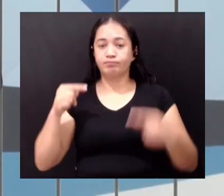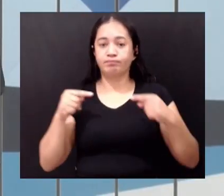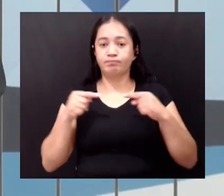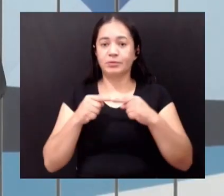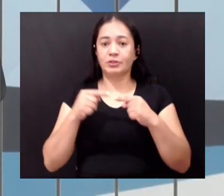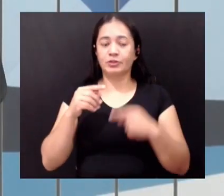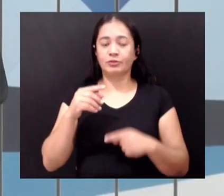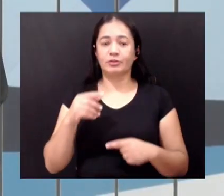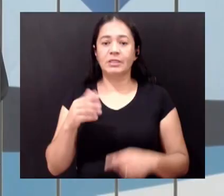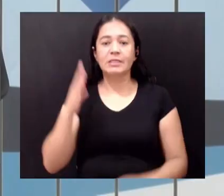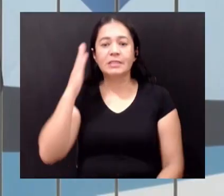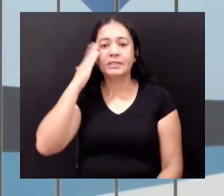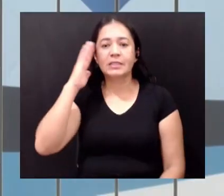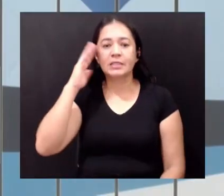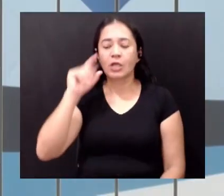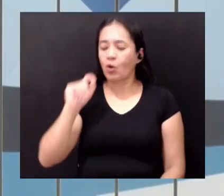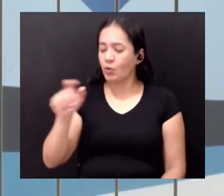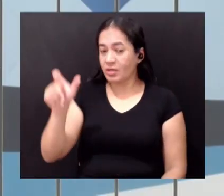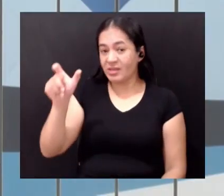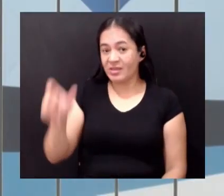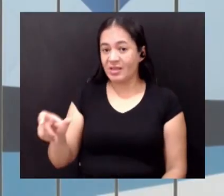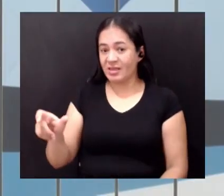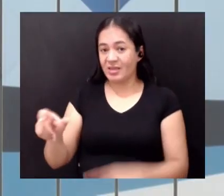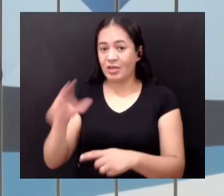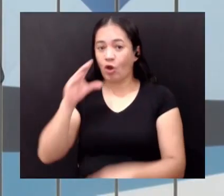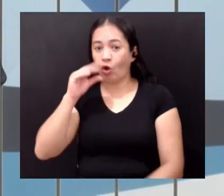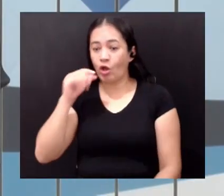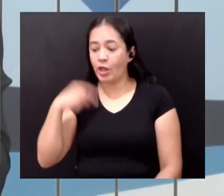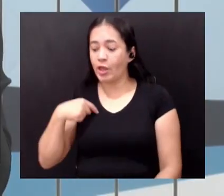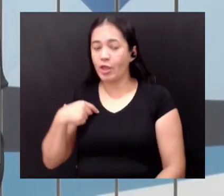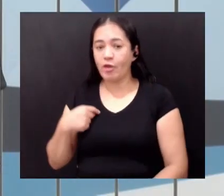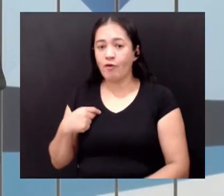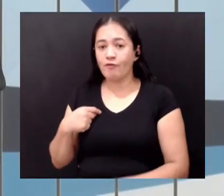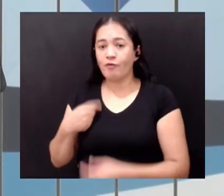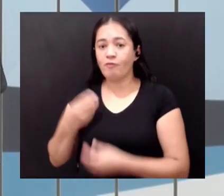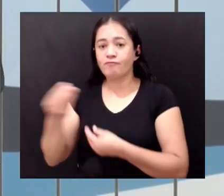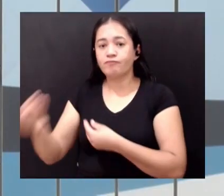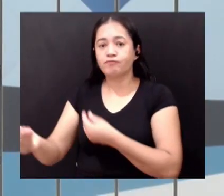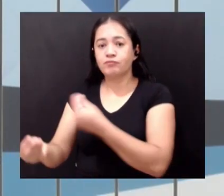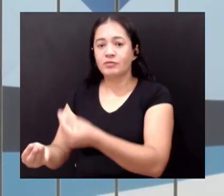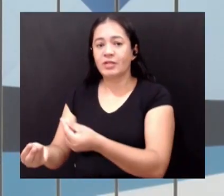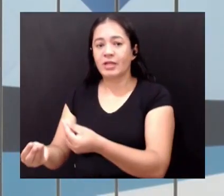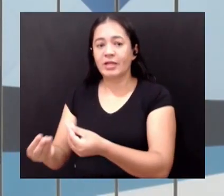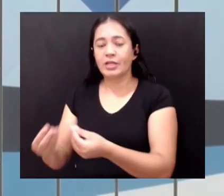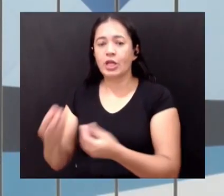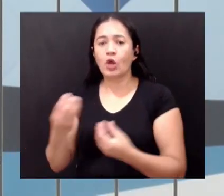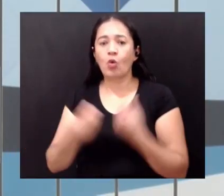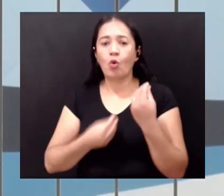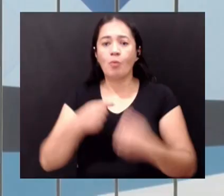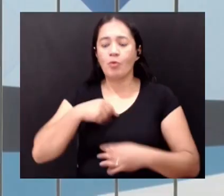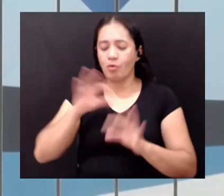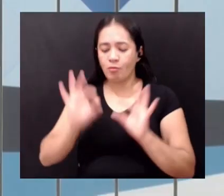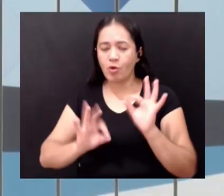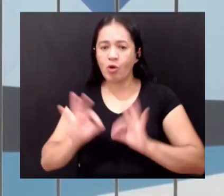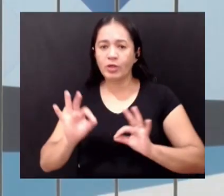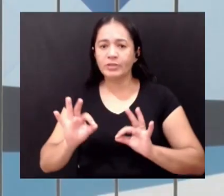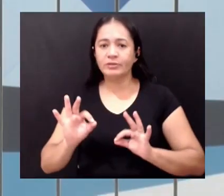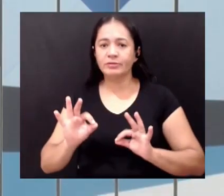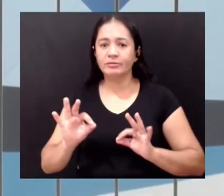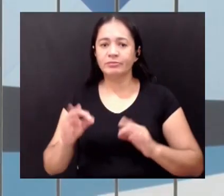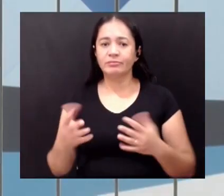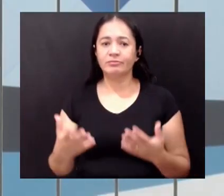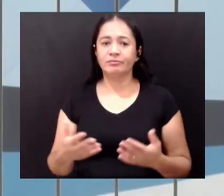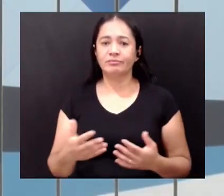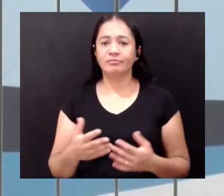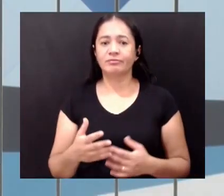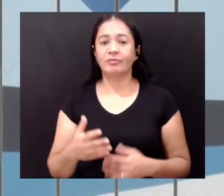ser exigido desse colaborador, o que eu vou oferecer em troca e como eu me organizo para isso, né? Então, isso vai demandar muita